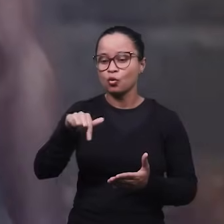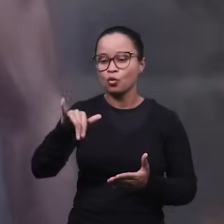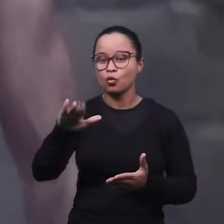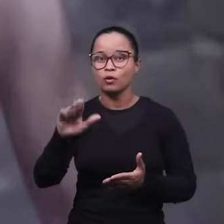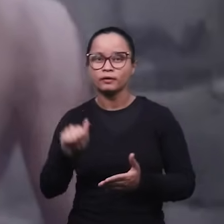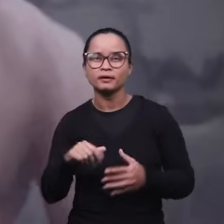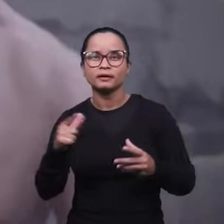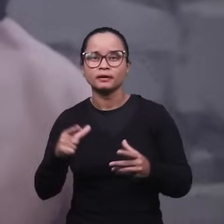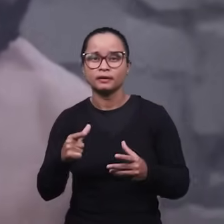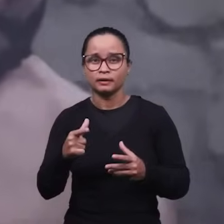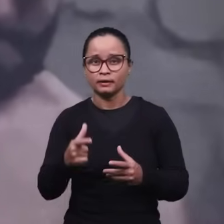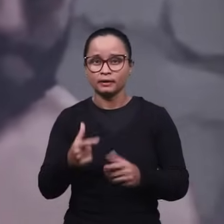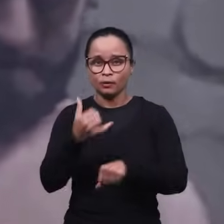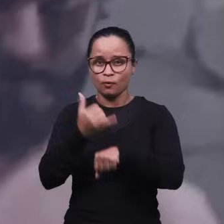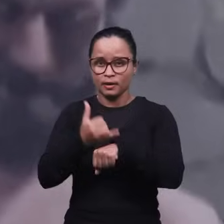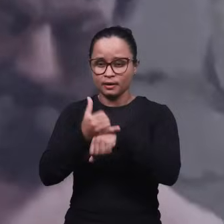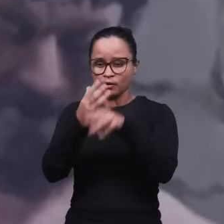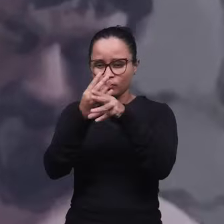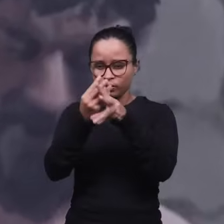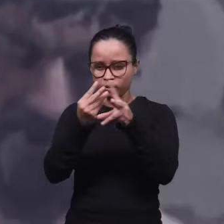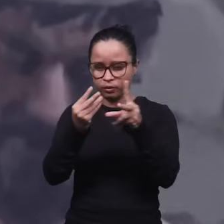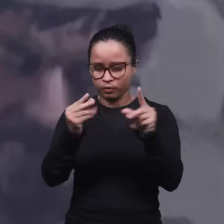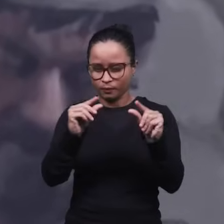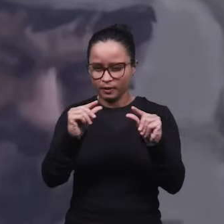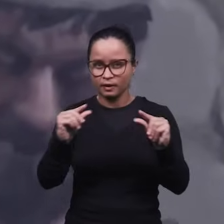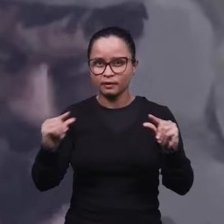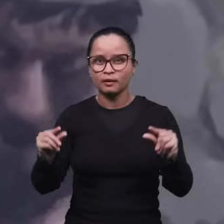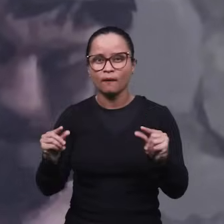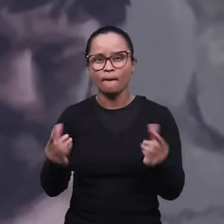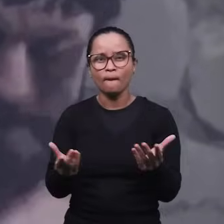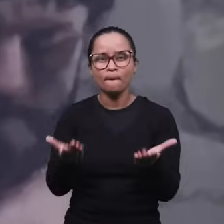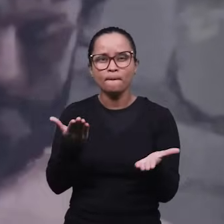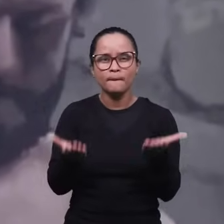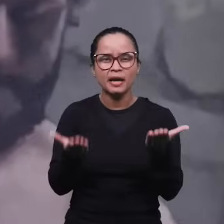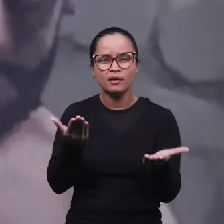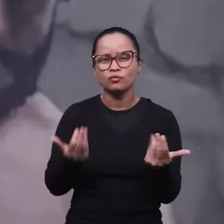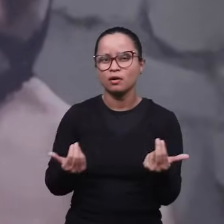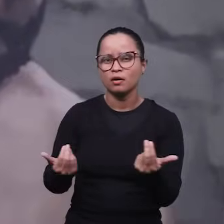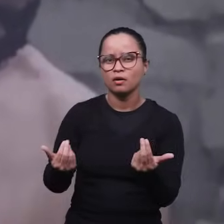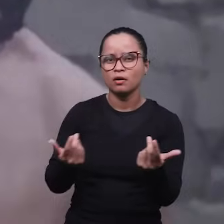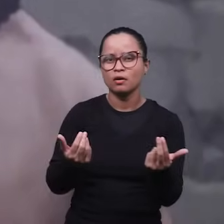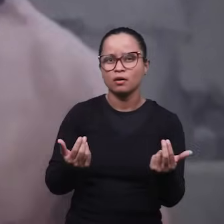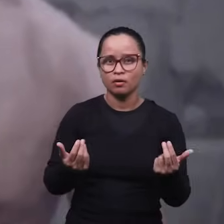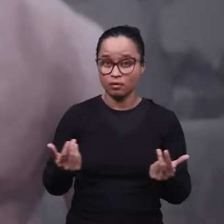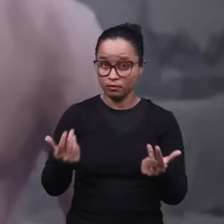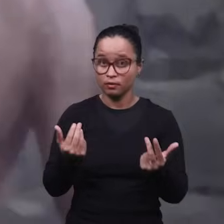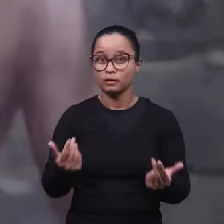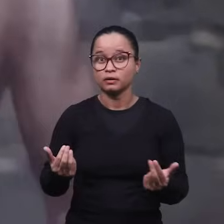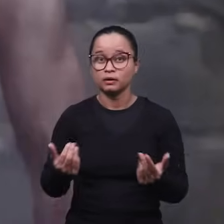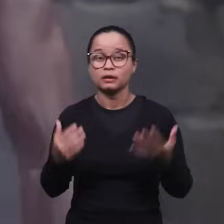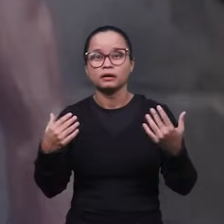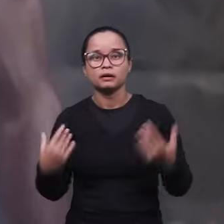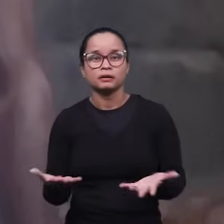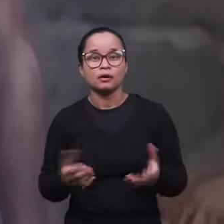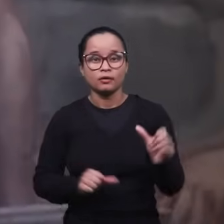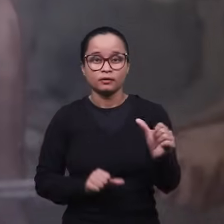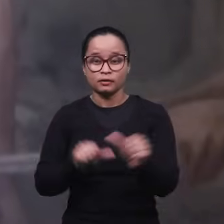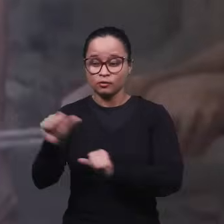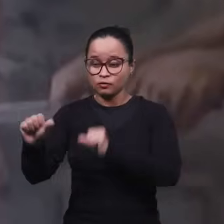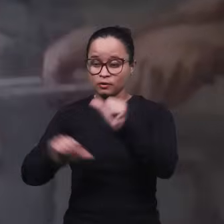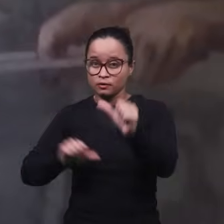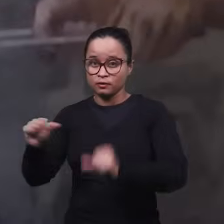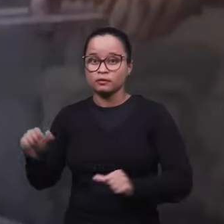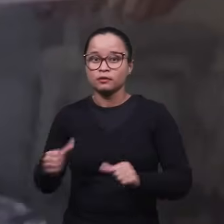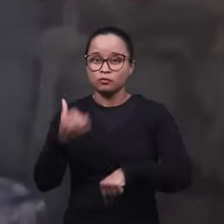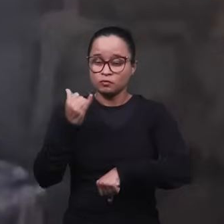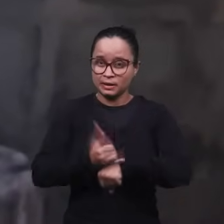metal em pedaços pequenos com o mesmo peso e o mesmo cunho. Essa transformação de